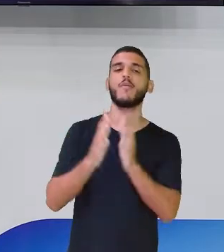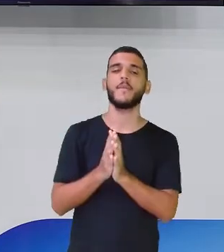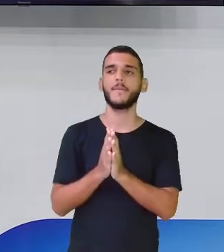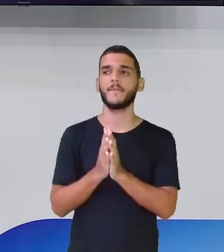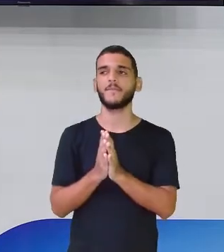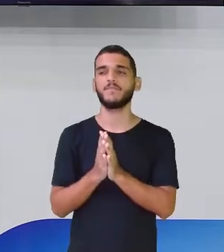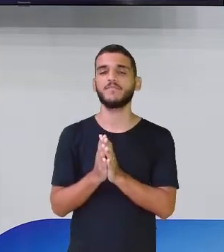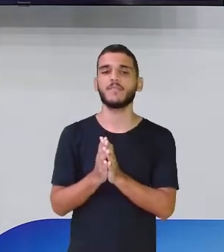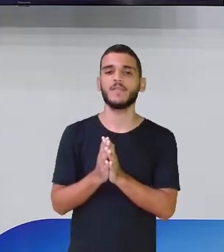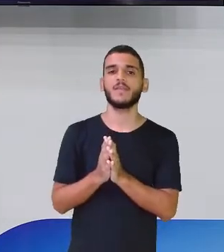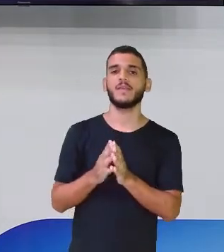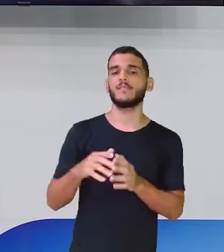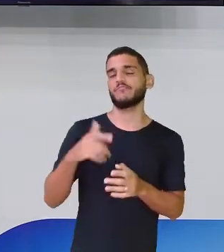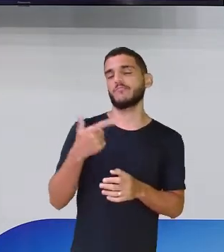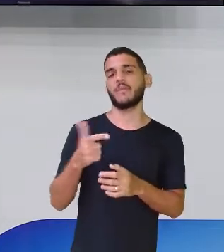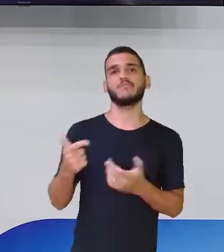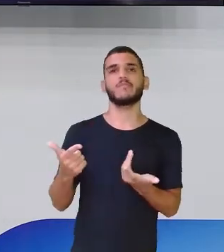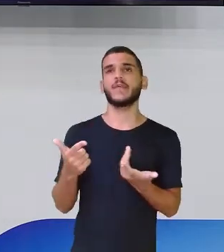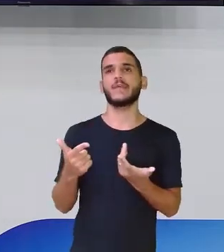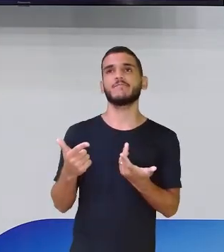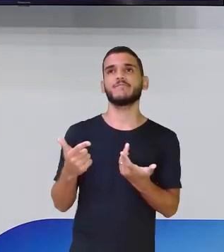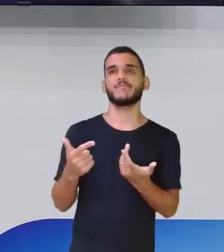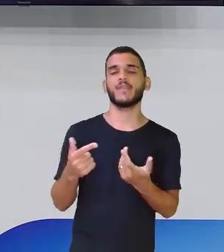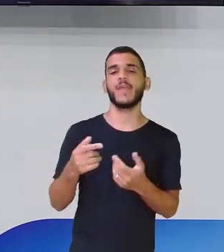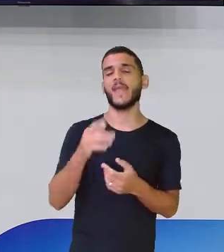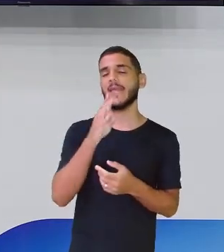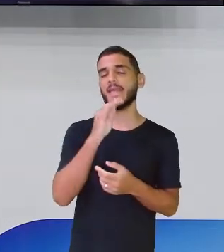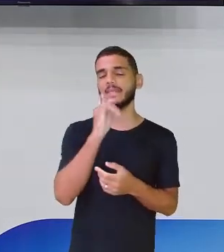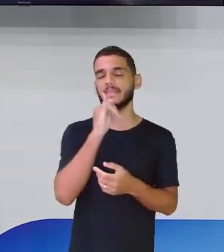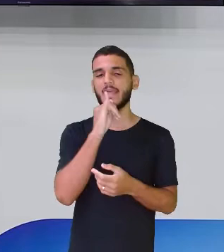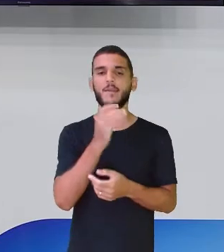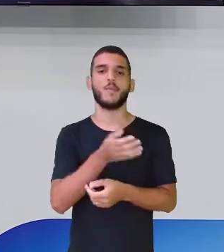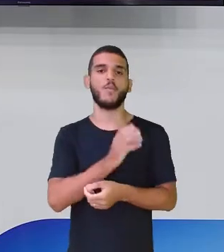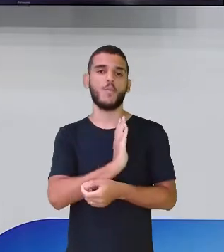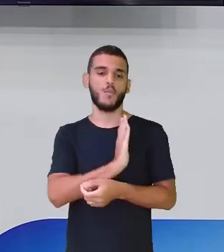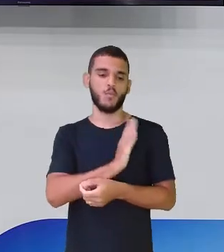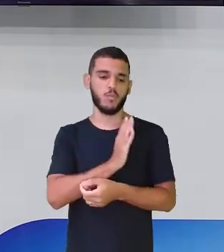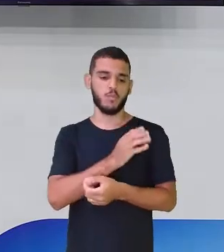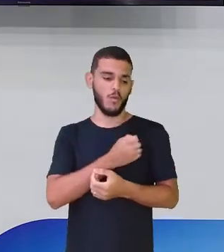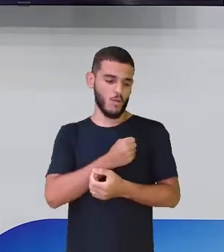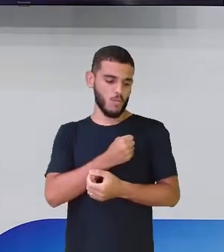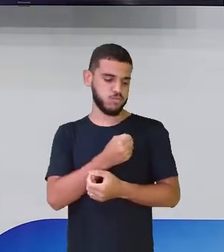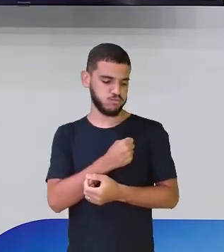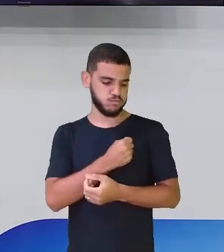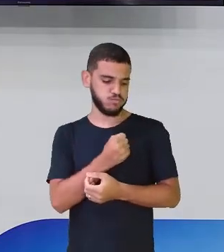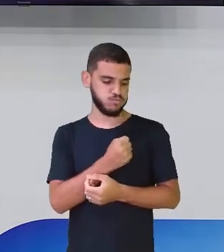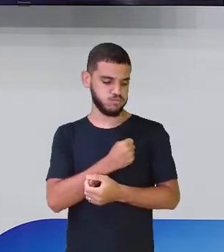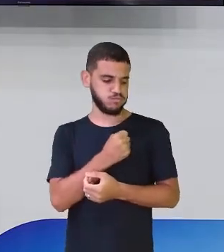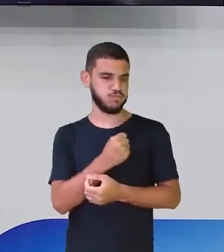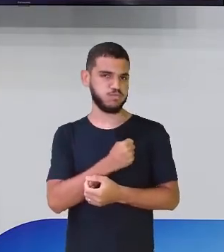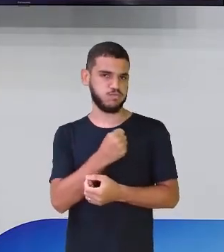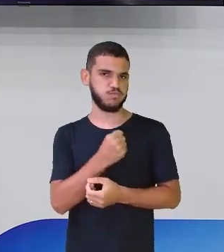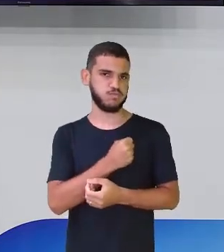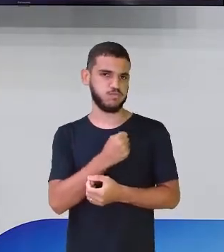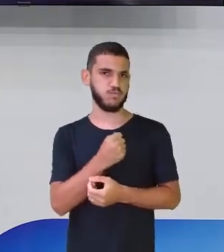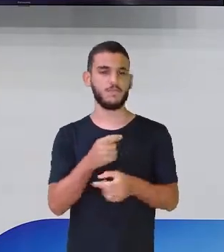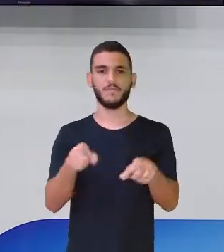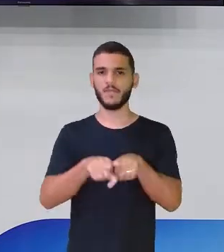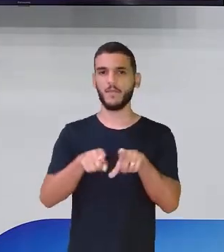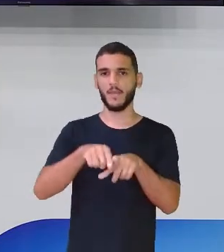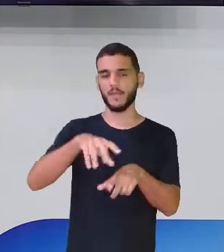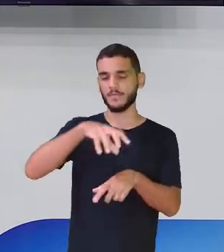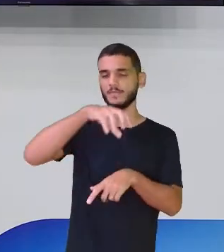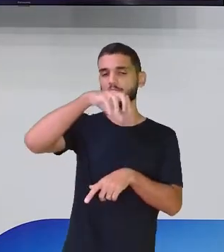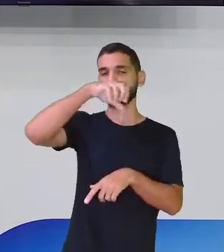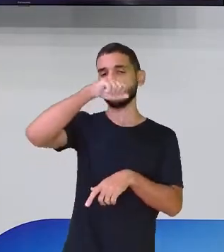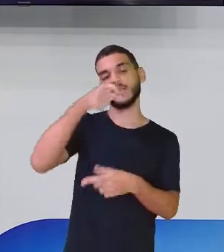involuntariamente. Involuntariamente, né? A partida do coração. Isso! A respiração. A nossa barriga, quando